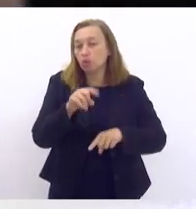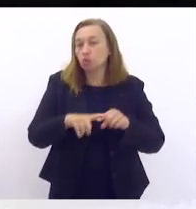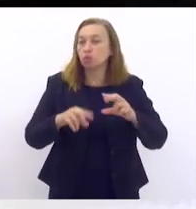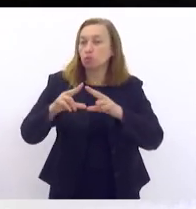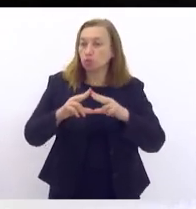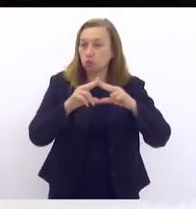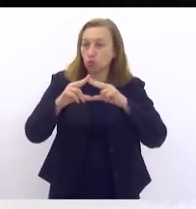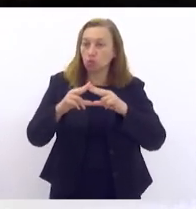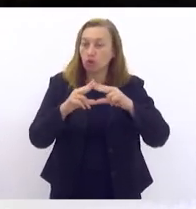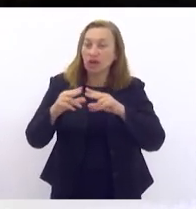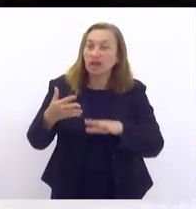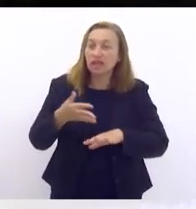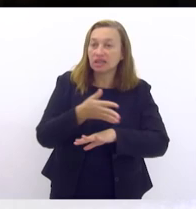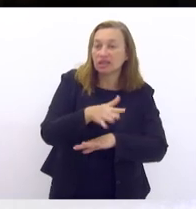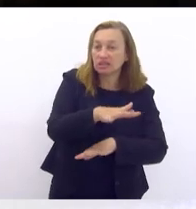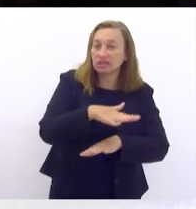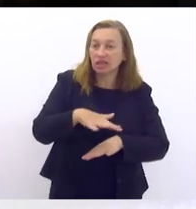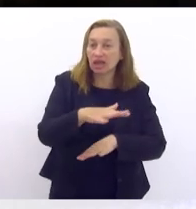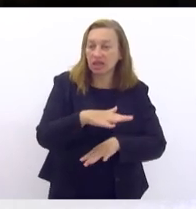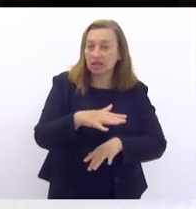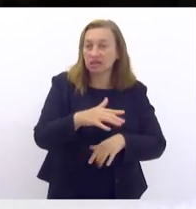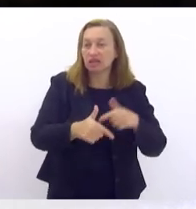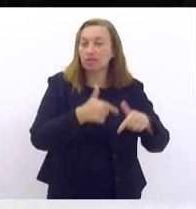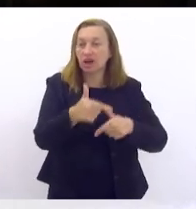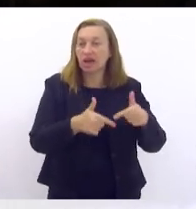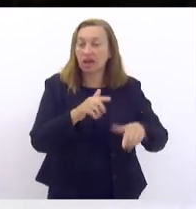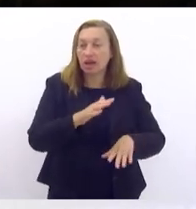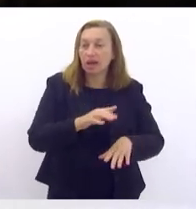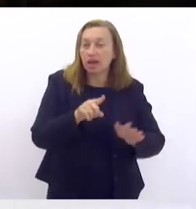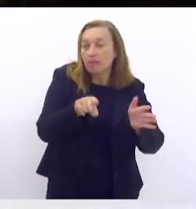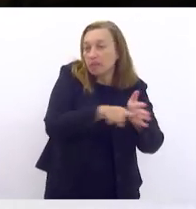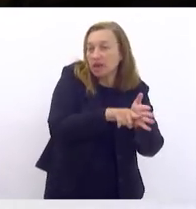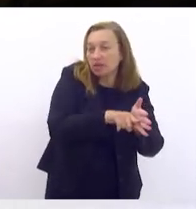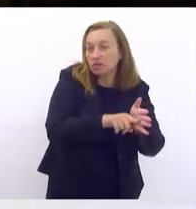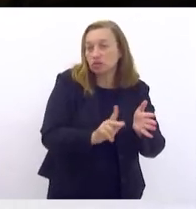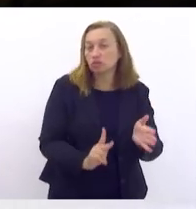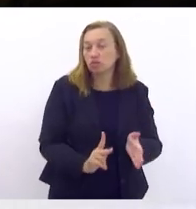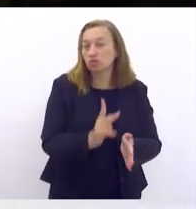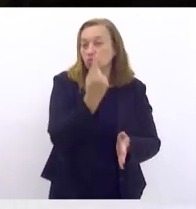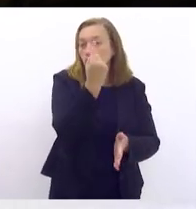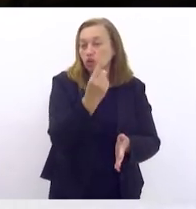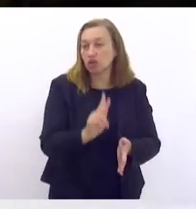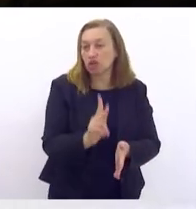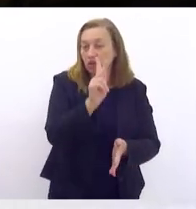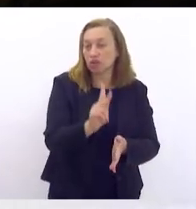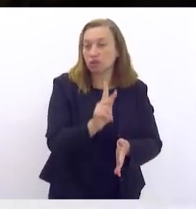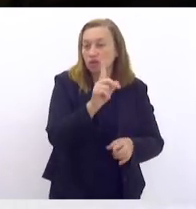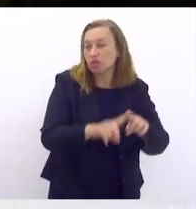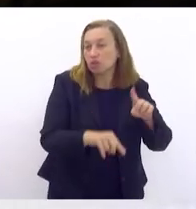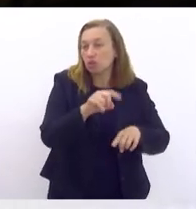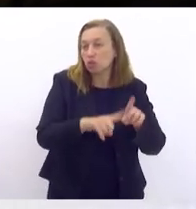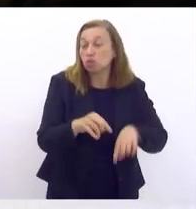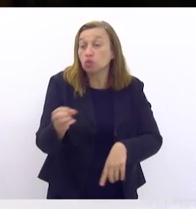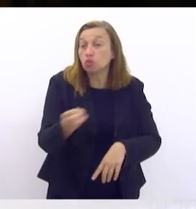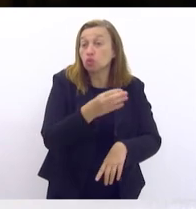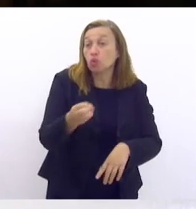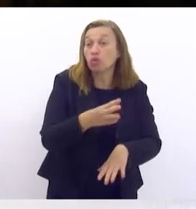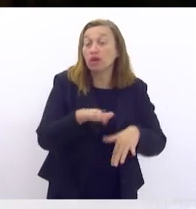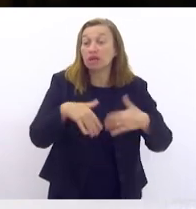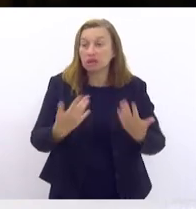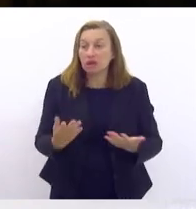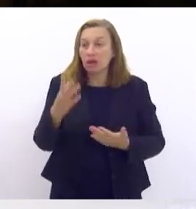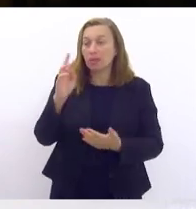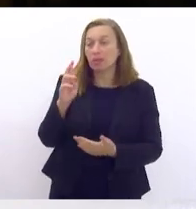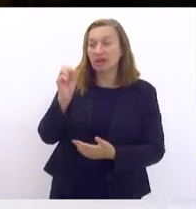entrasse no mercado era menos um quilo que a Braskem comercializaria de produto virgem então abraço Quem seria um